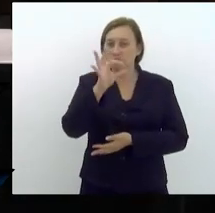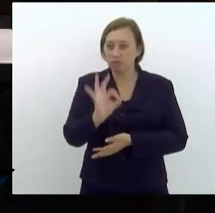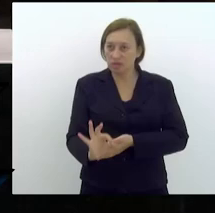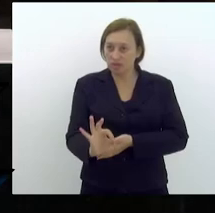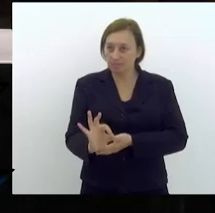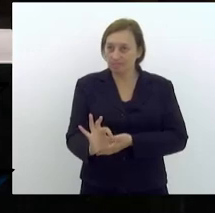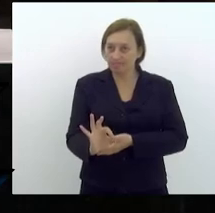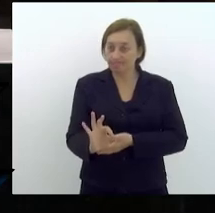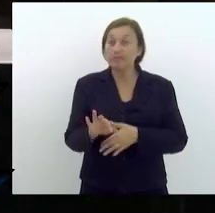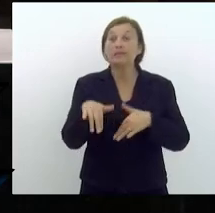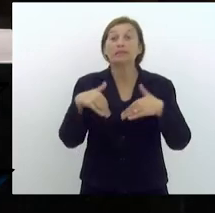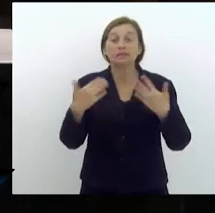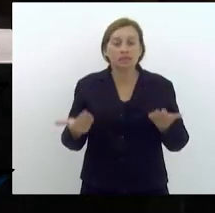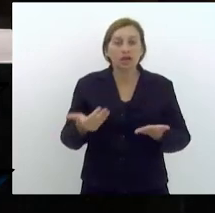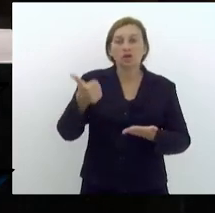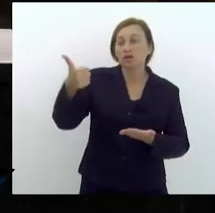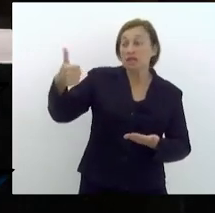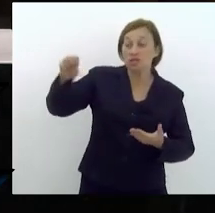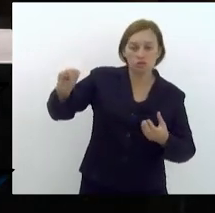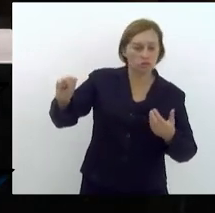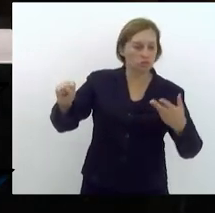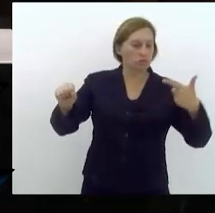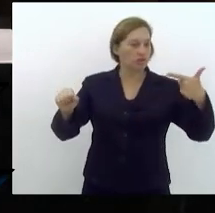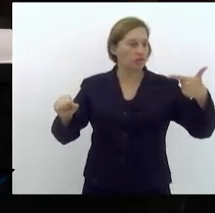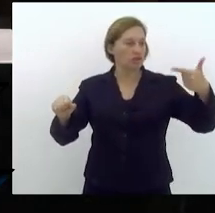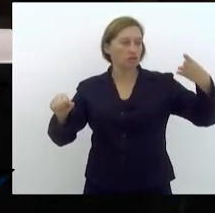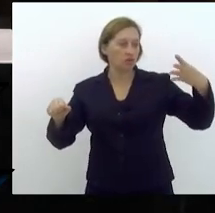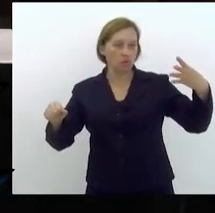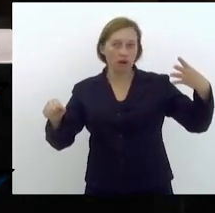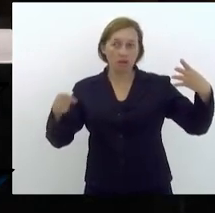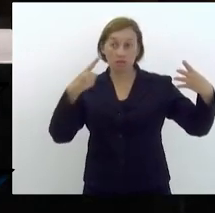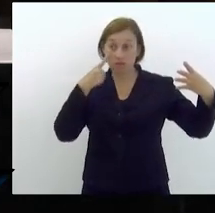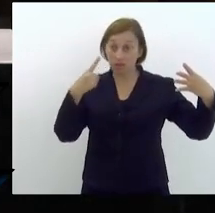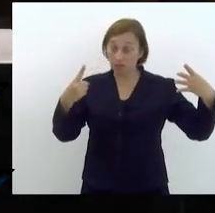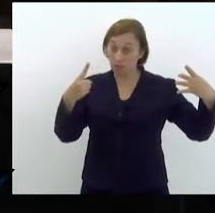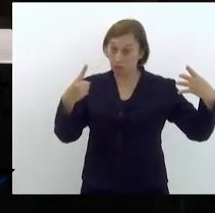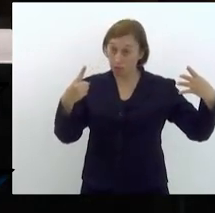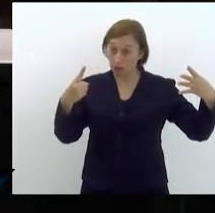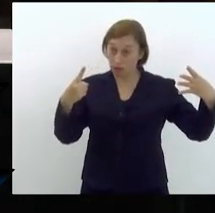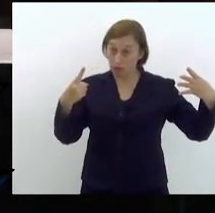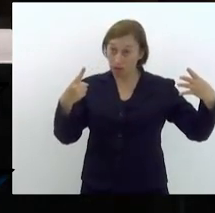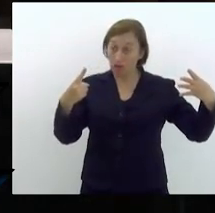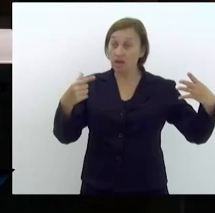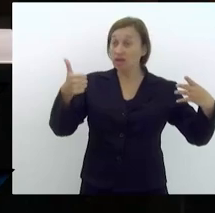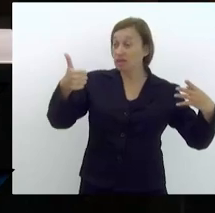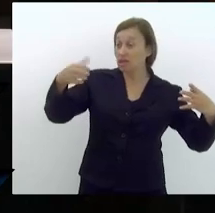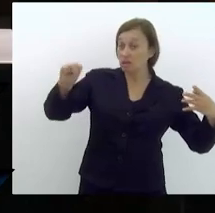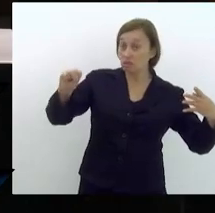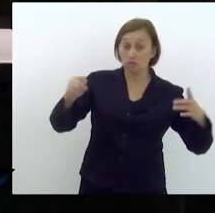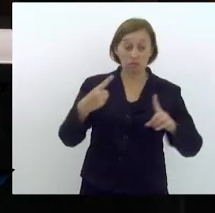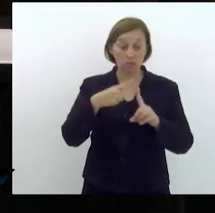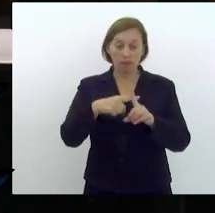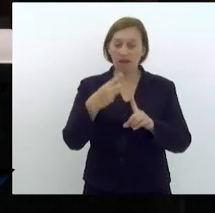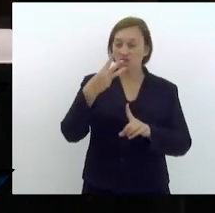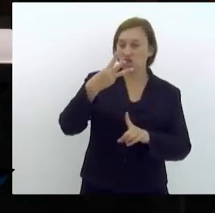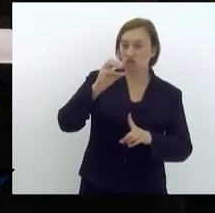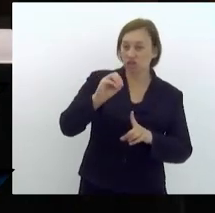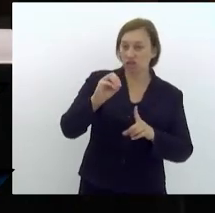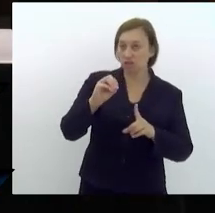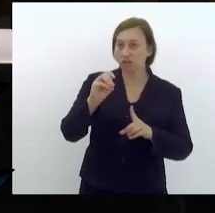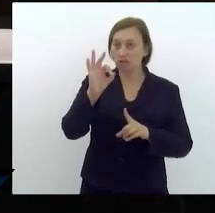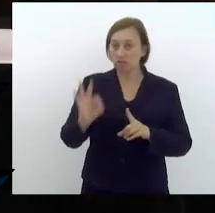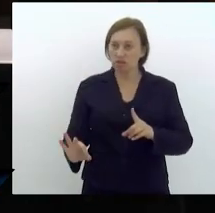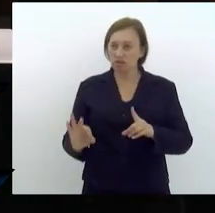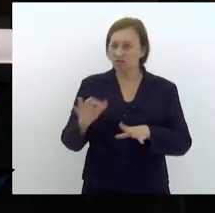24%. então 18 para 24 só pegar a calculadora 18%, mais 30% vocês vão ver que vai chegar